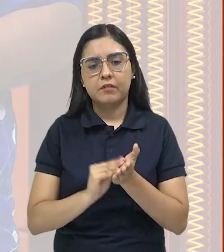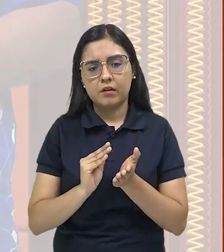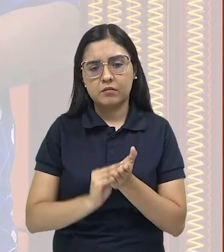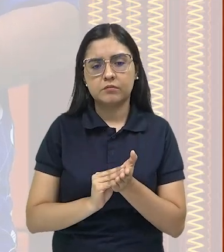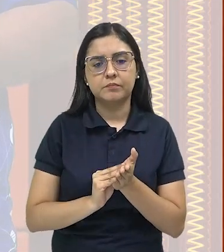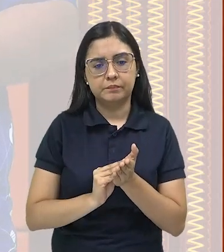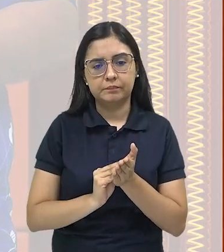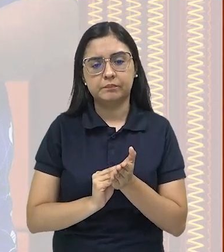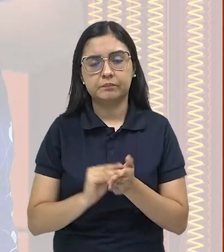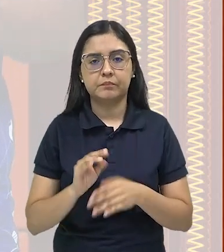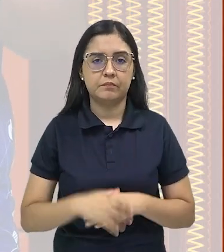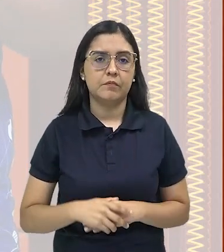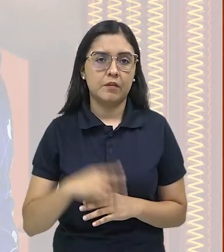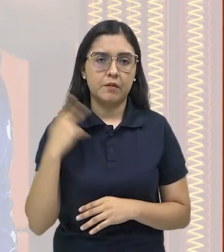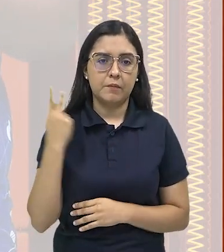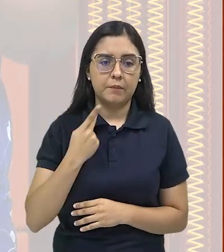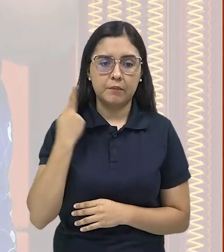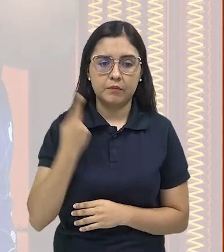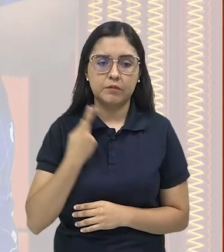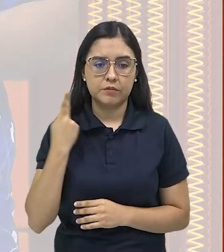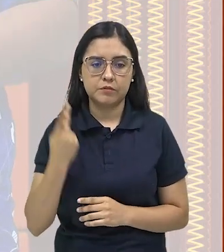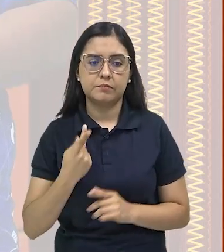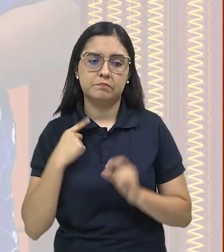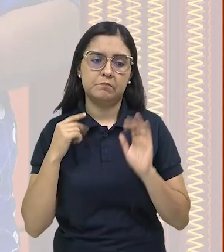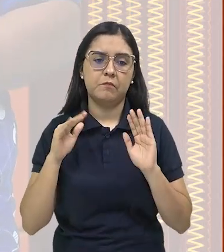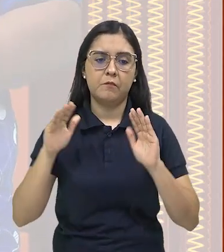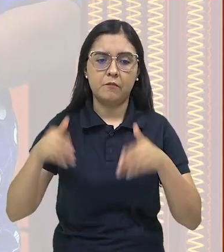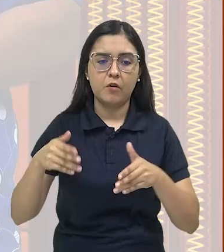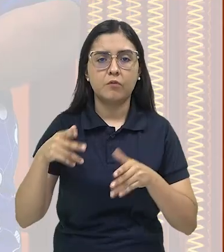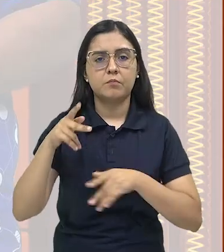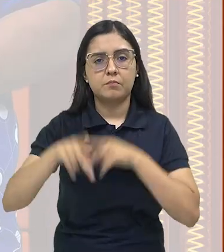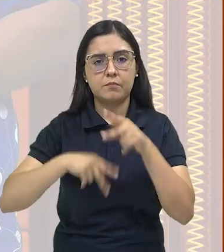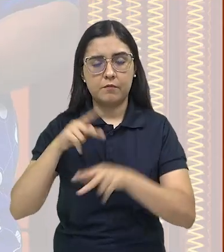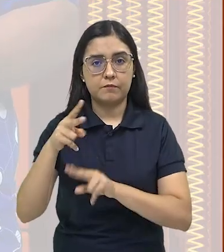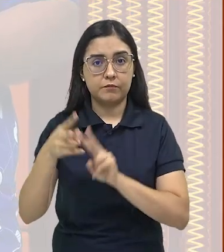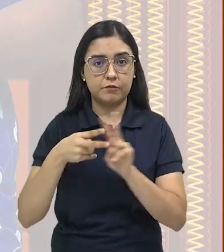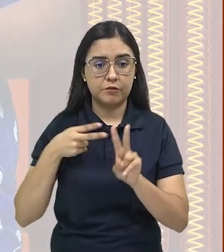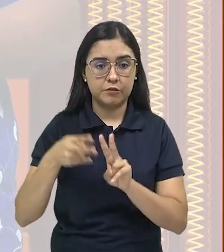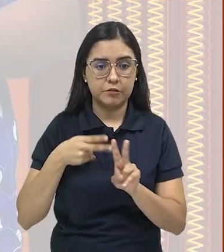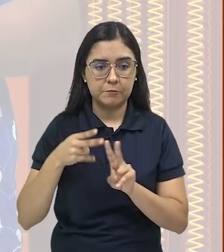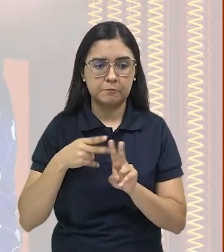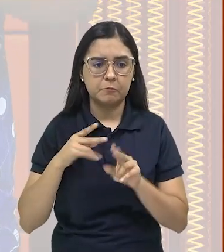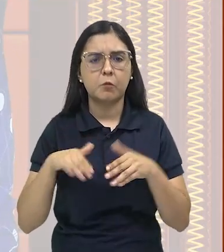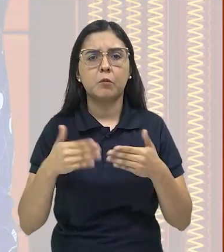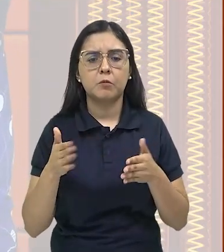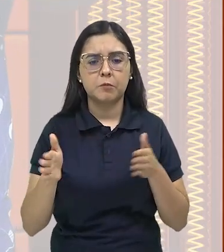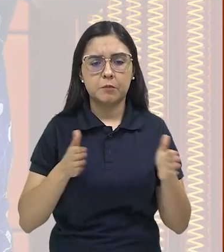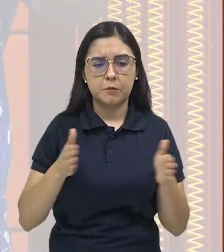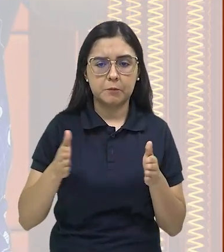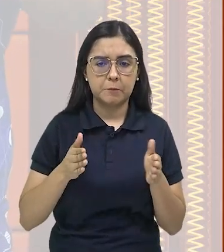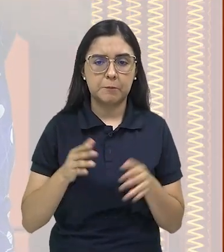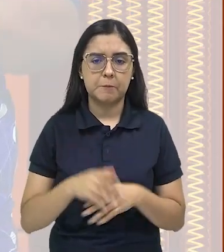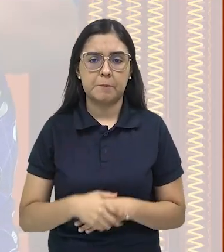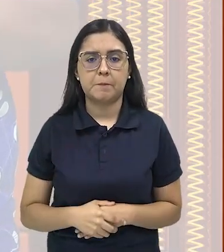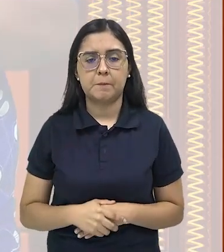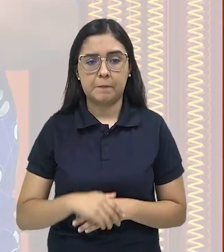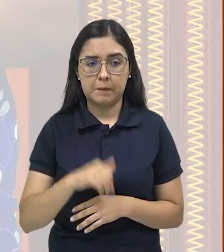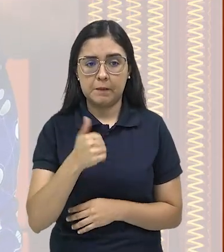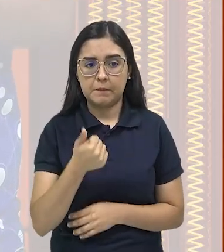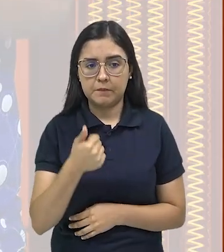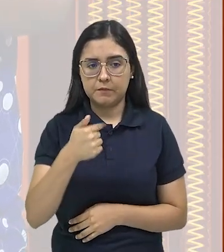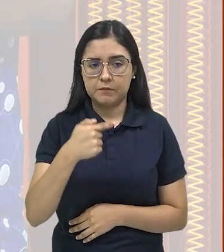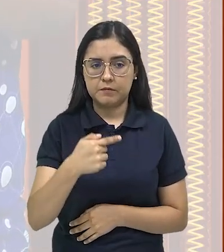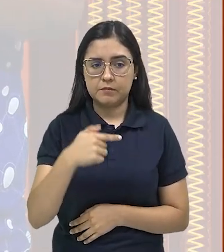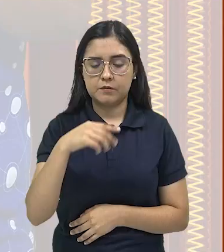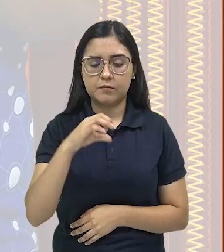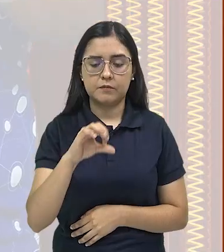legal, nós vamos ter, então, uma ausência de uma política específica para os povos indígenas. Que fase é essa? Essa fase de 1798,